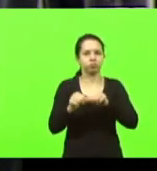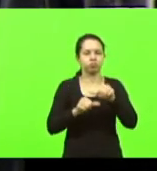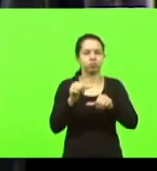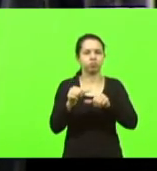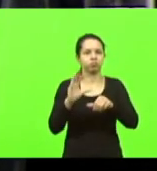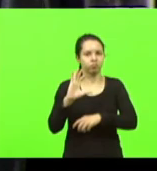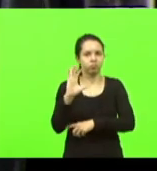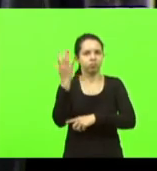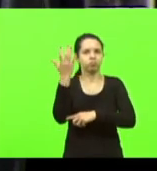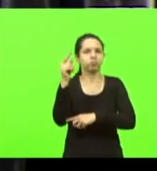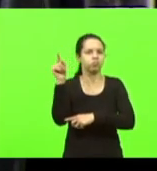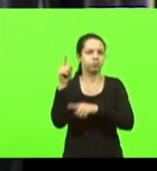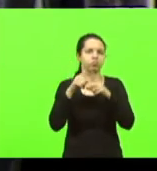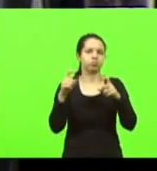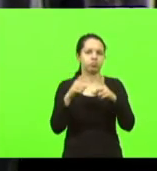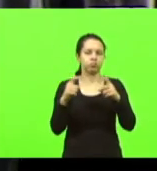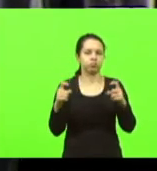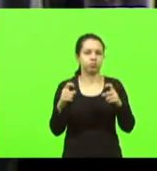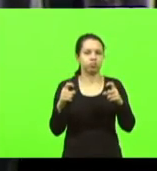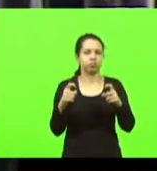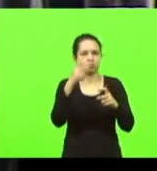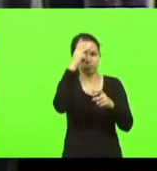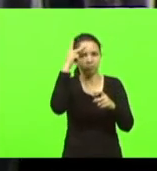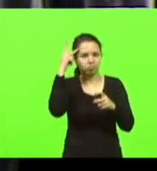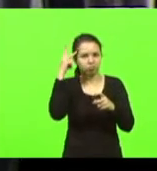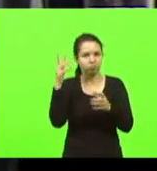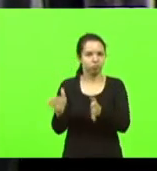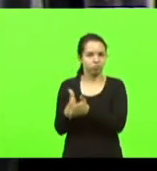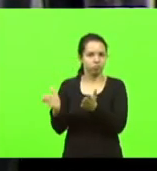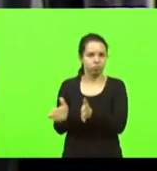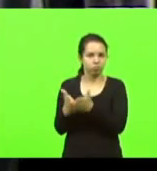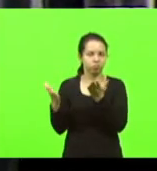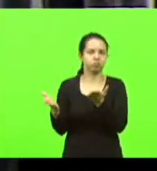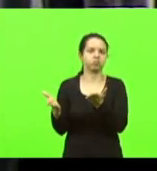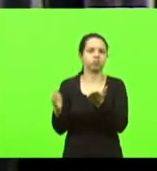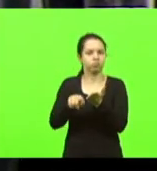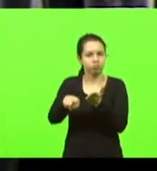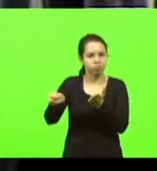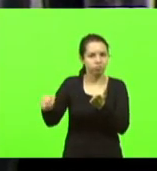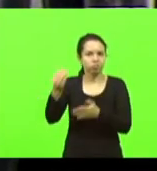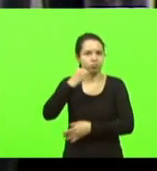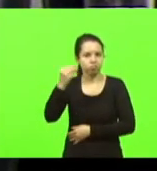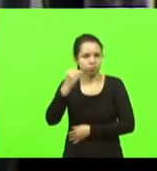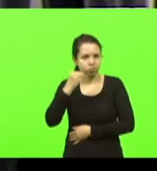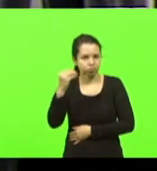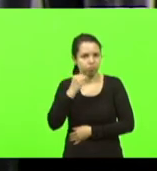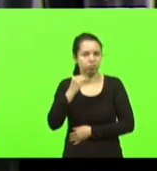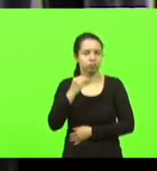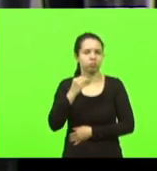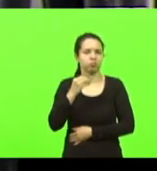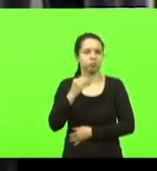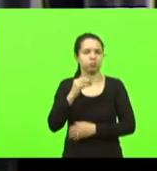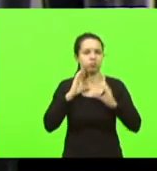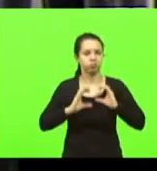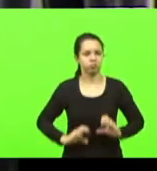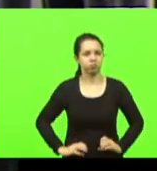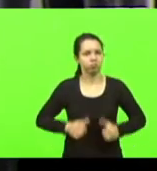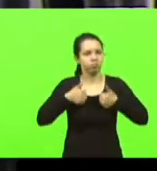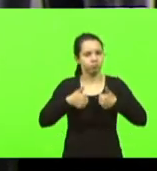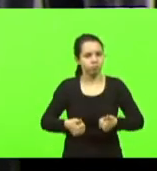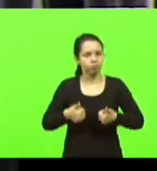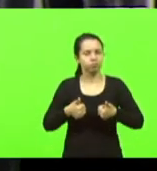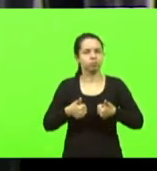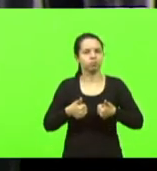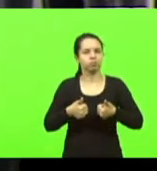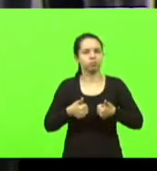em Brasília né onde o mais fraco o mais humilde o cidadão de bem que acorda cedo e dorme tarde